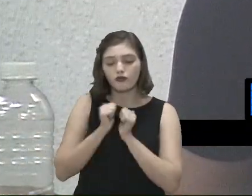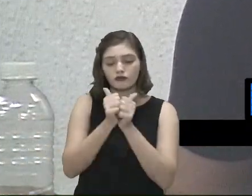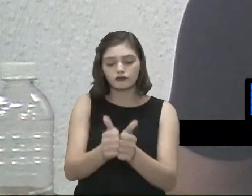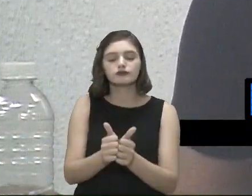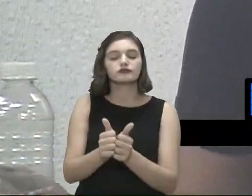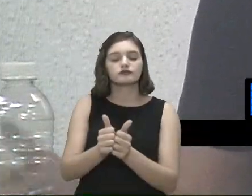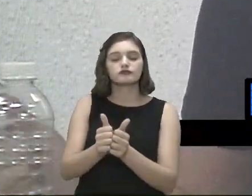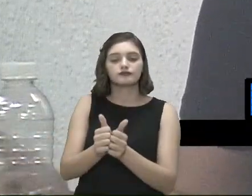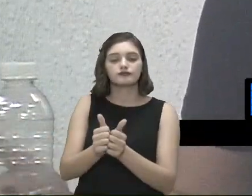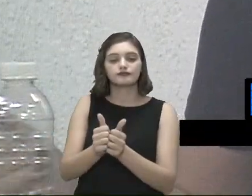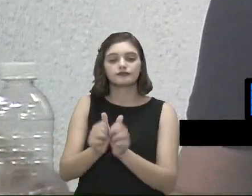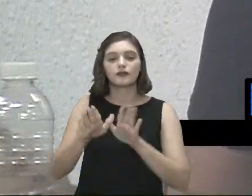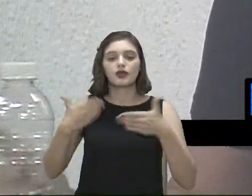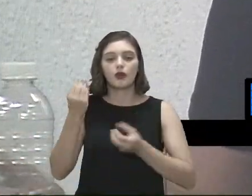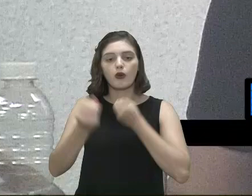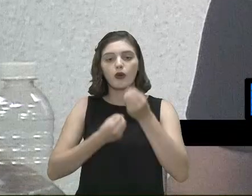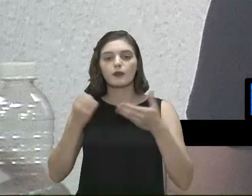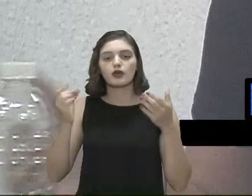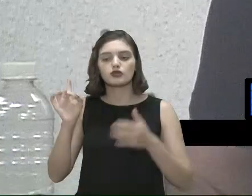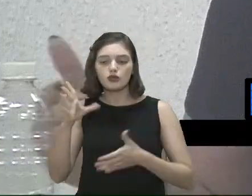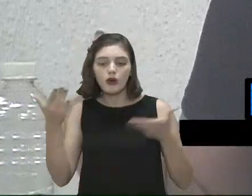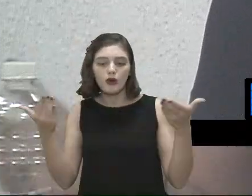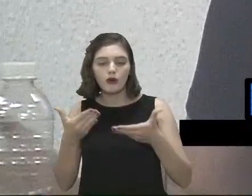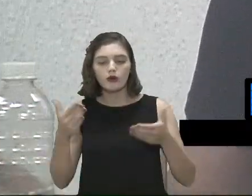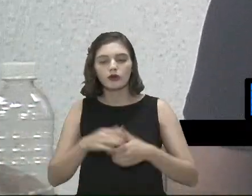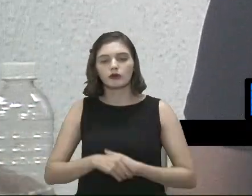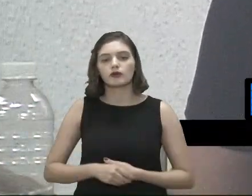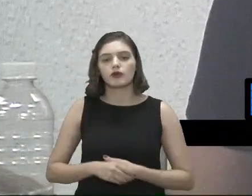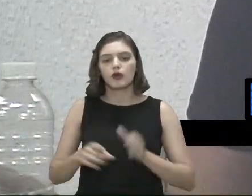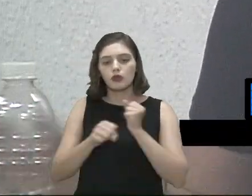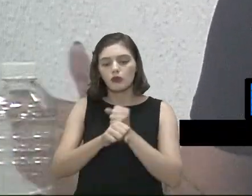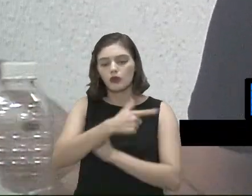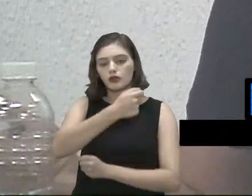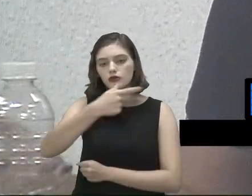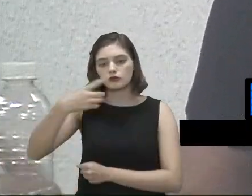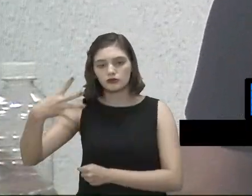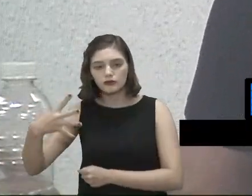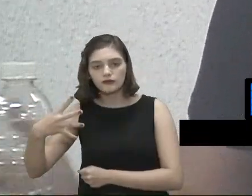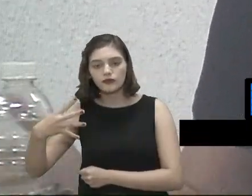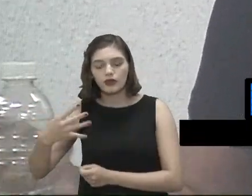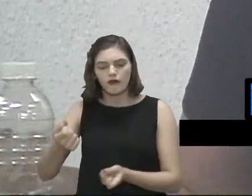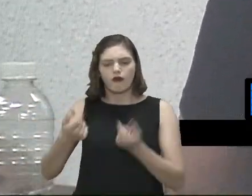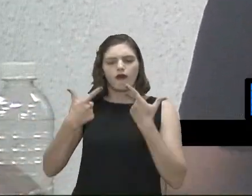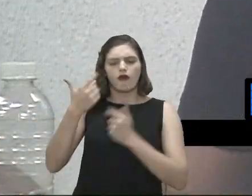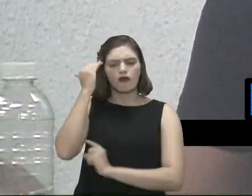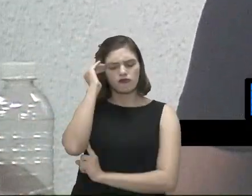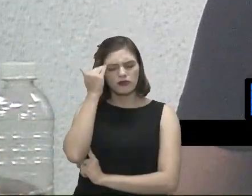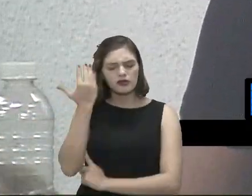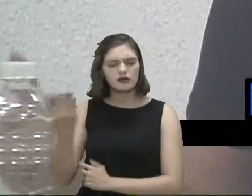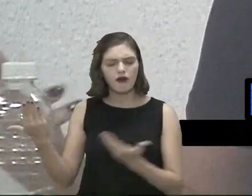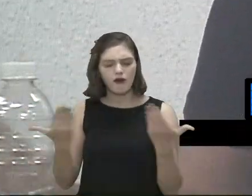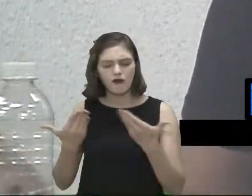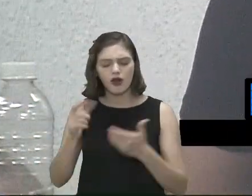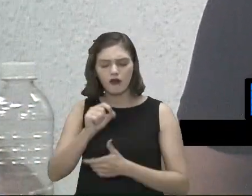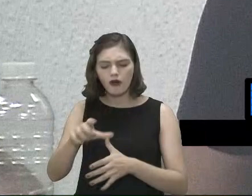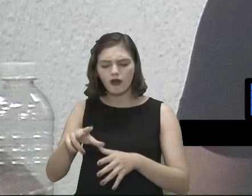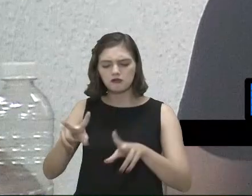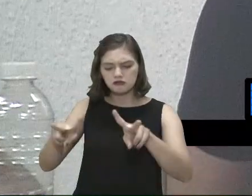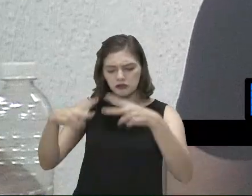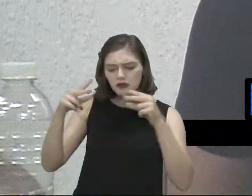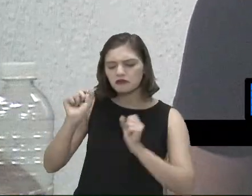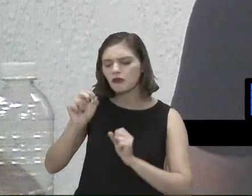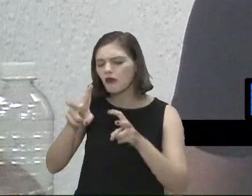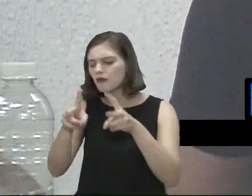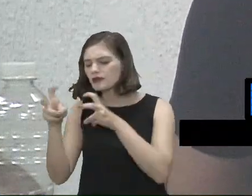cisgeneridade. Então, como que só agora, né, no ano de 2024, acendeu essa luz, agora que observaram nossos